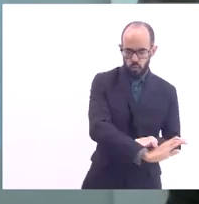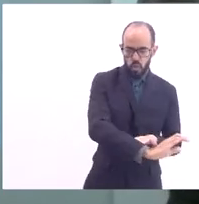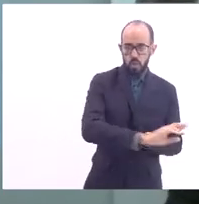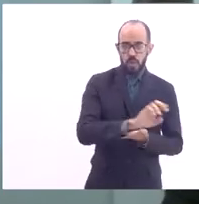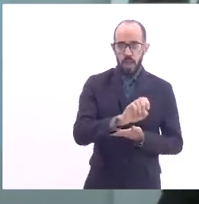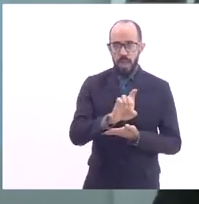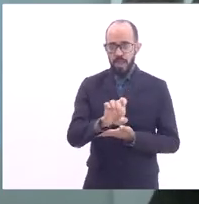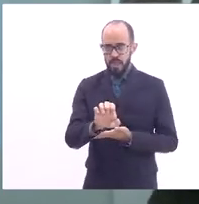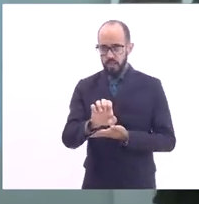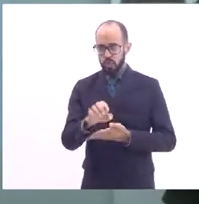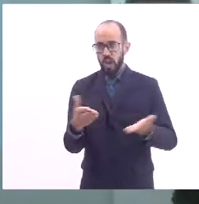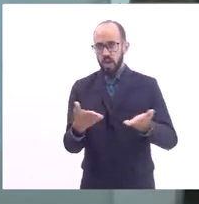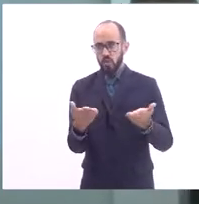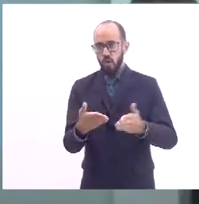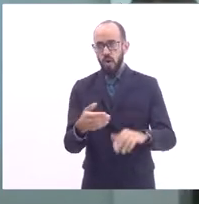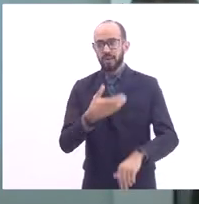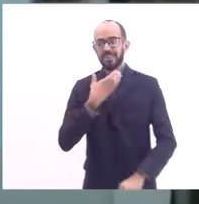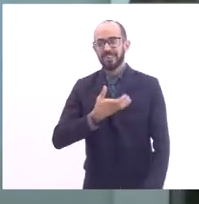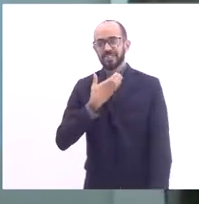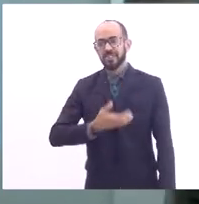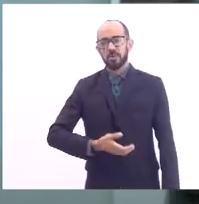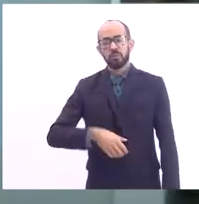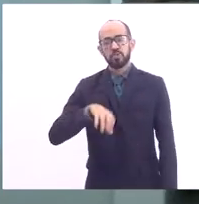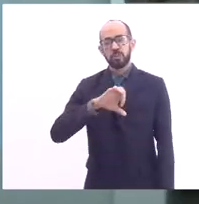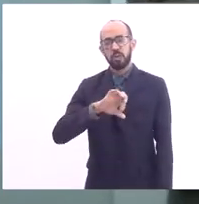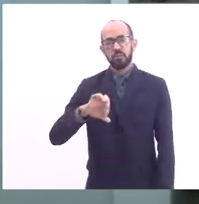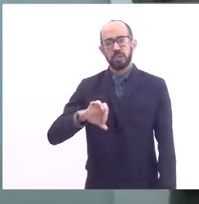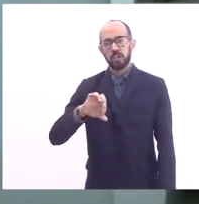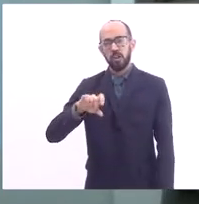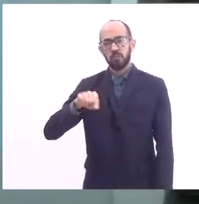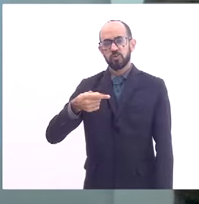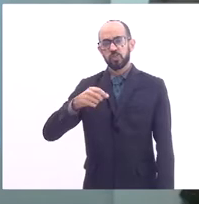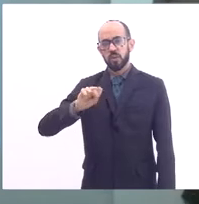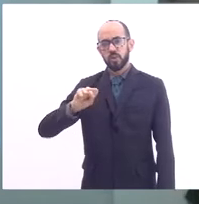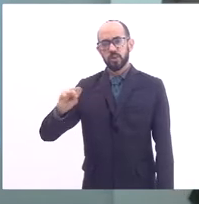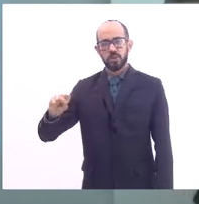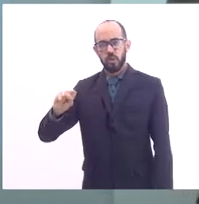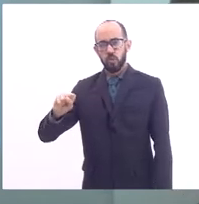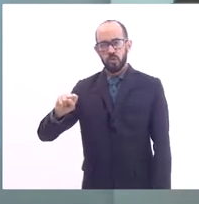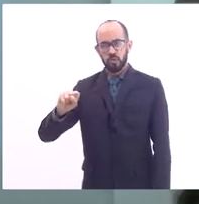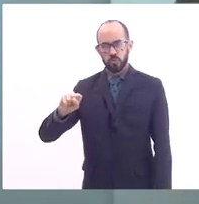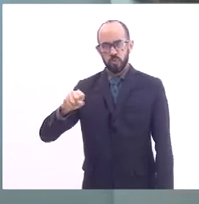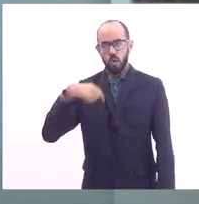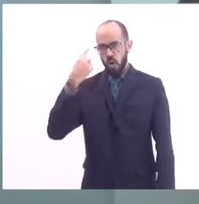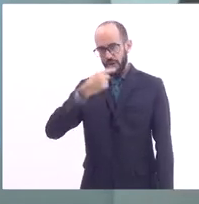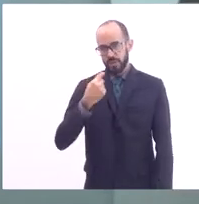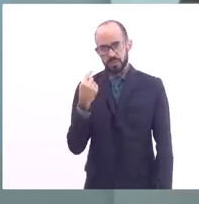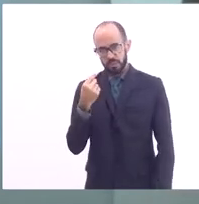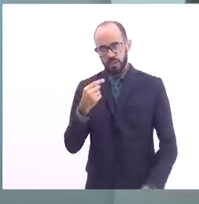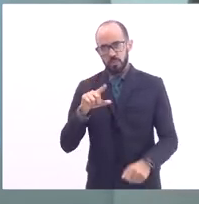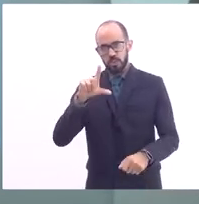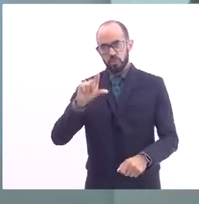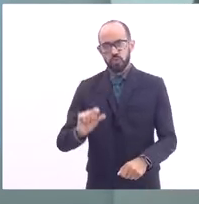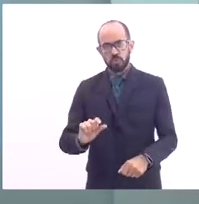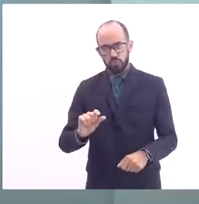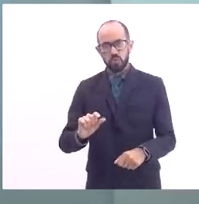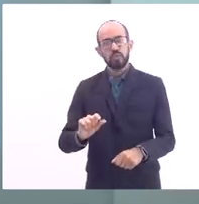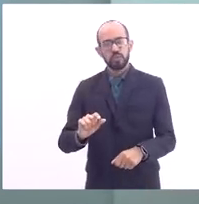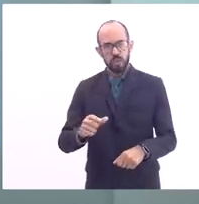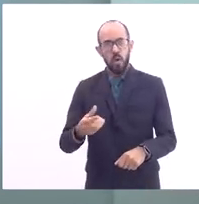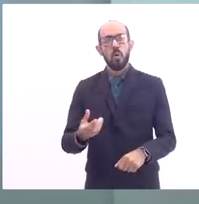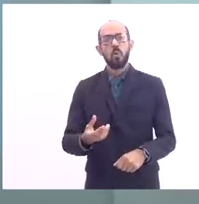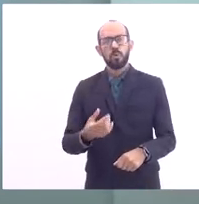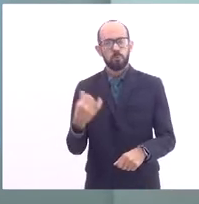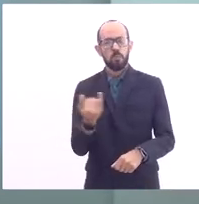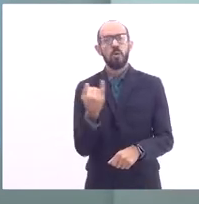gente fechou agora de dezembro de 2021 com 99,88, né? Então uma redução aí é bastante expressiva,